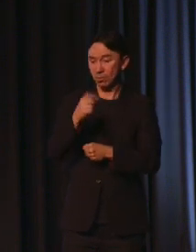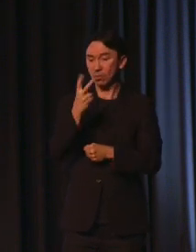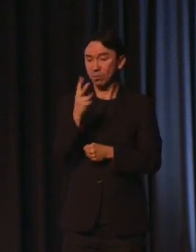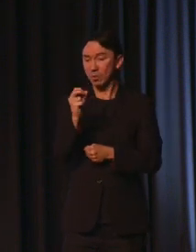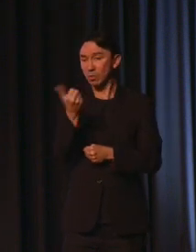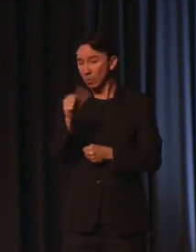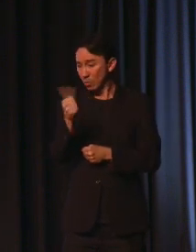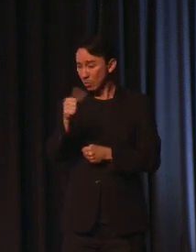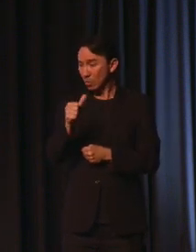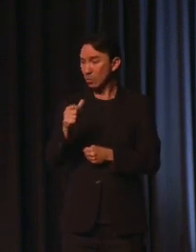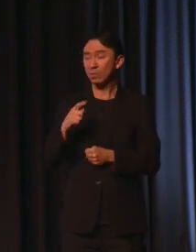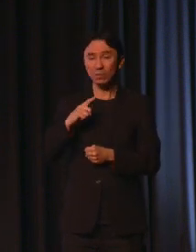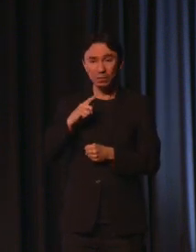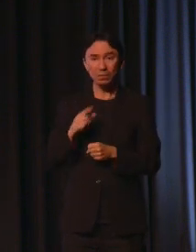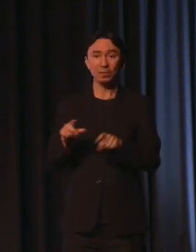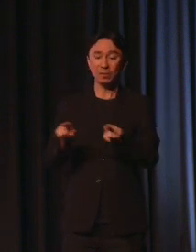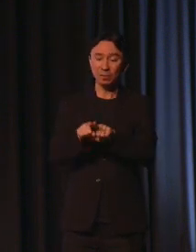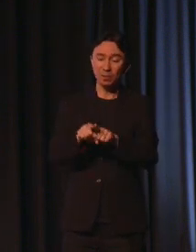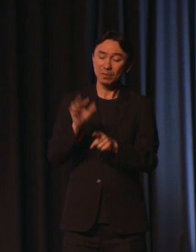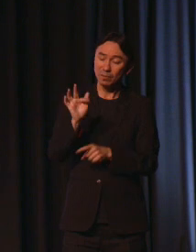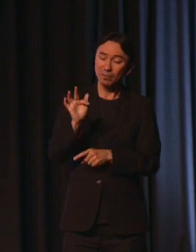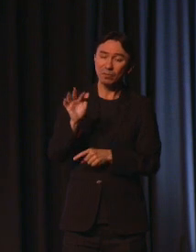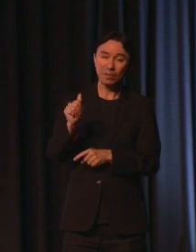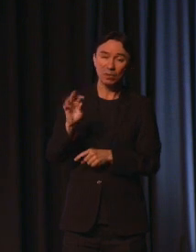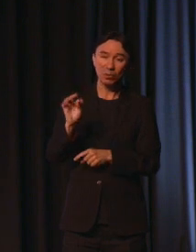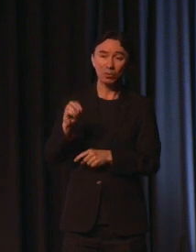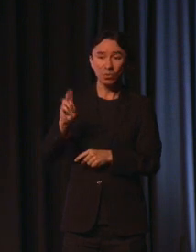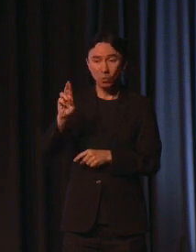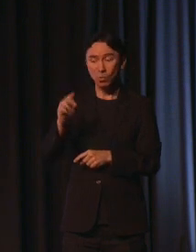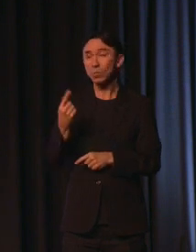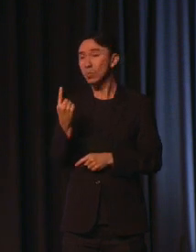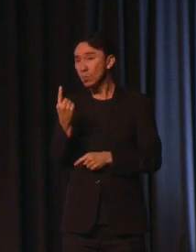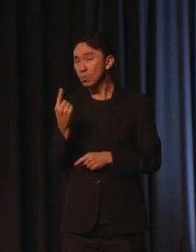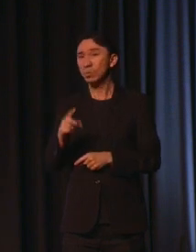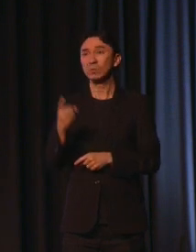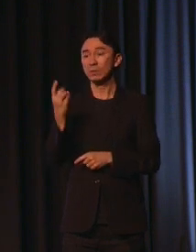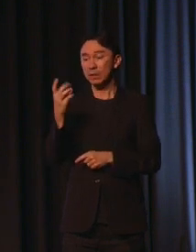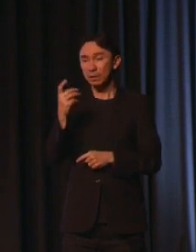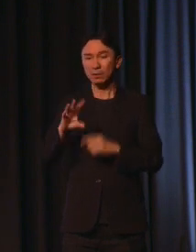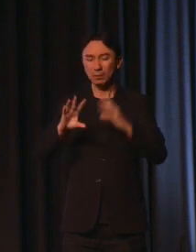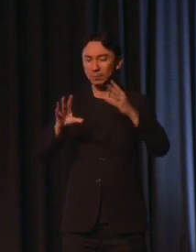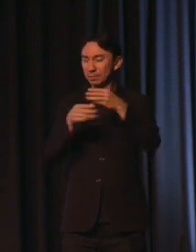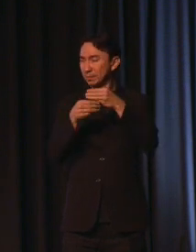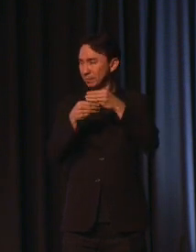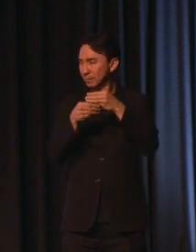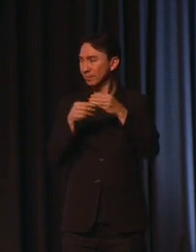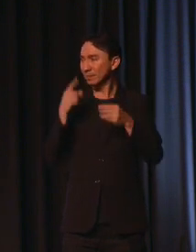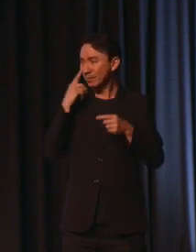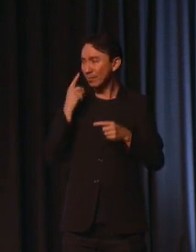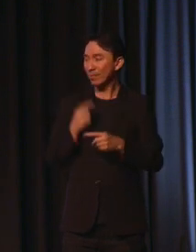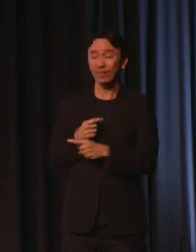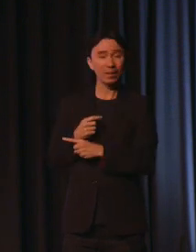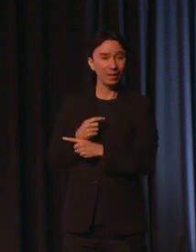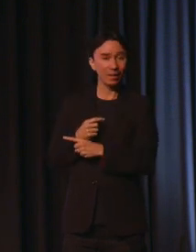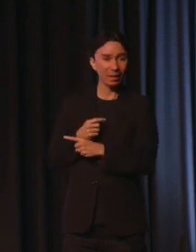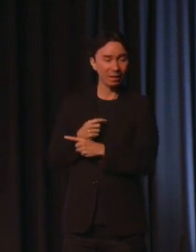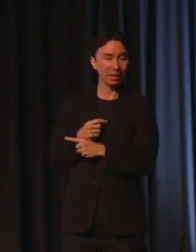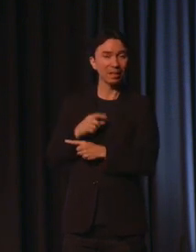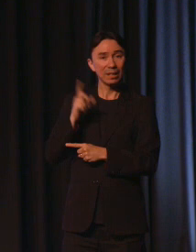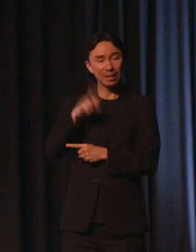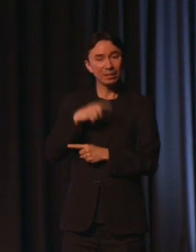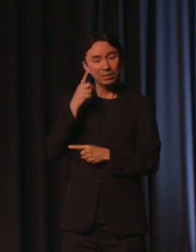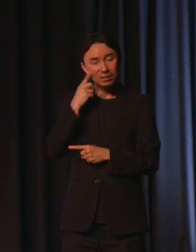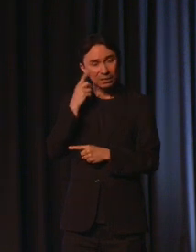a aquisição de fator 1, fator 13. 2013, aqui o doutor Eric colocou 2012, aqui a gente está falando de